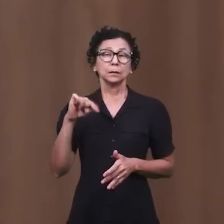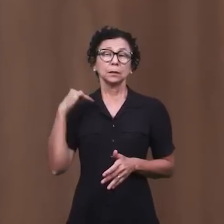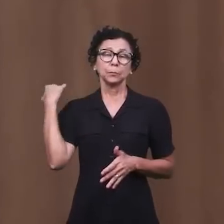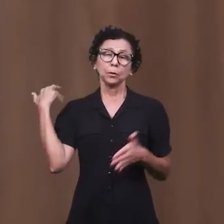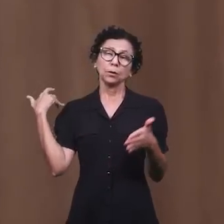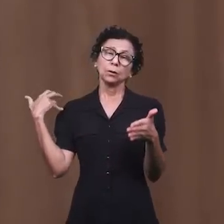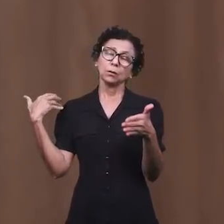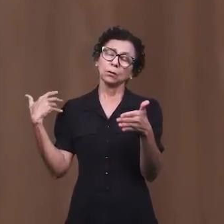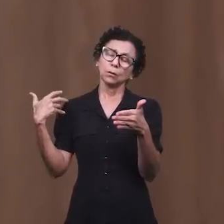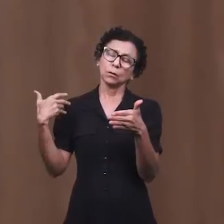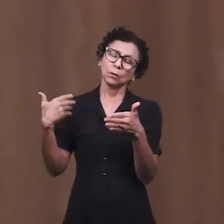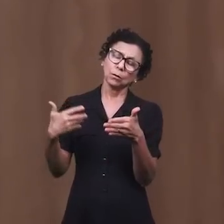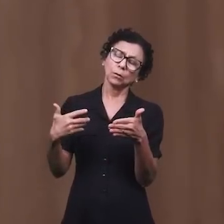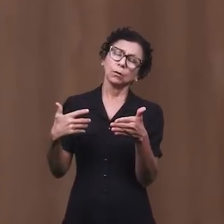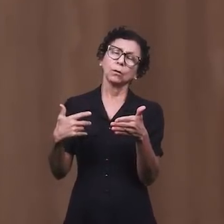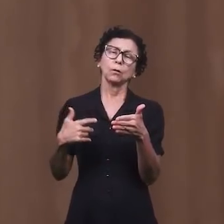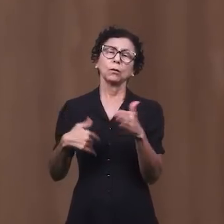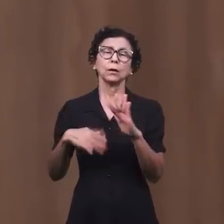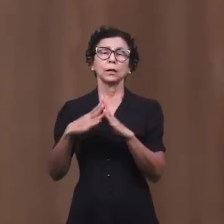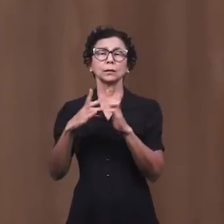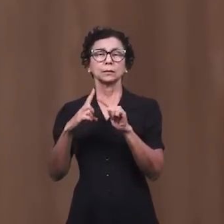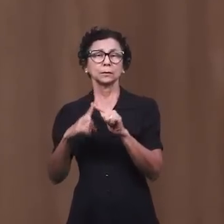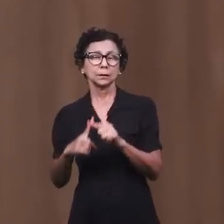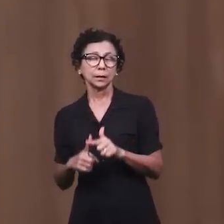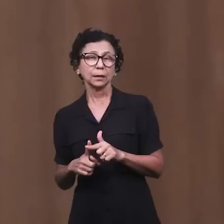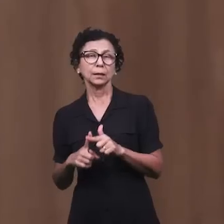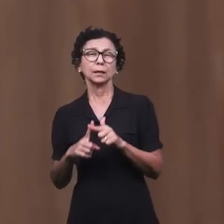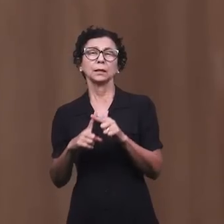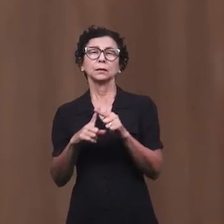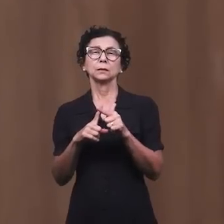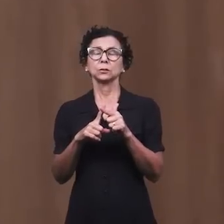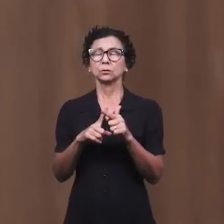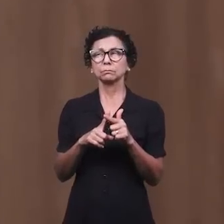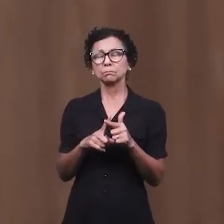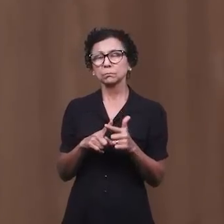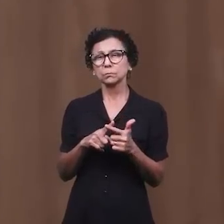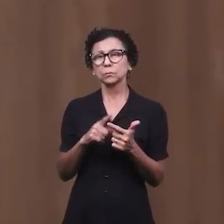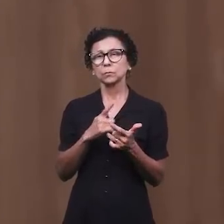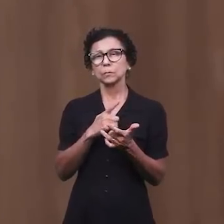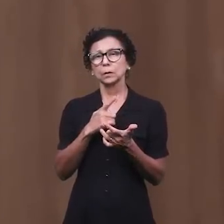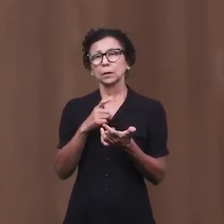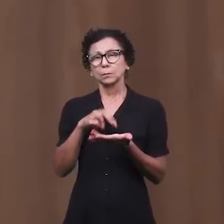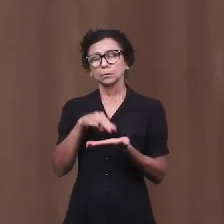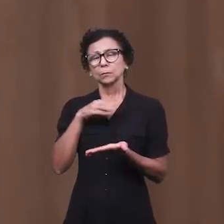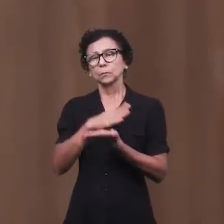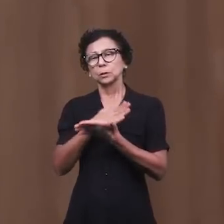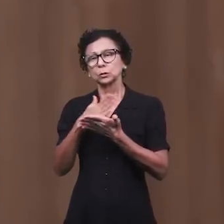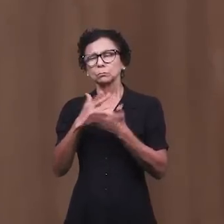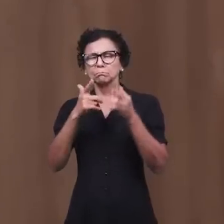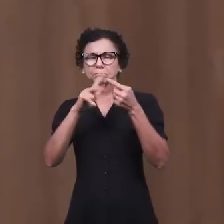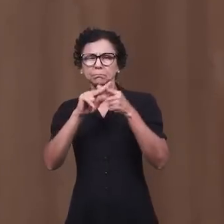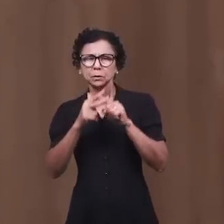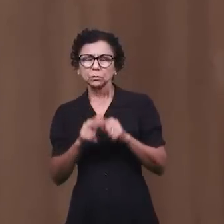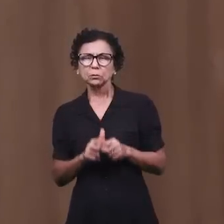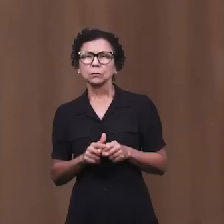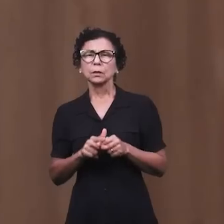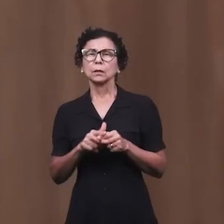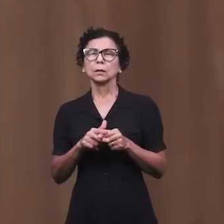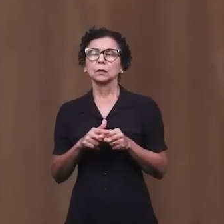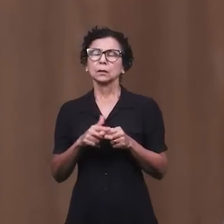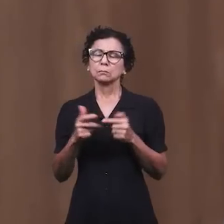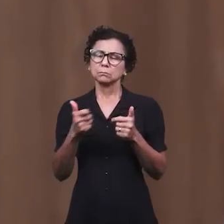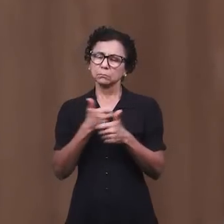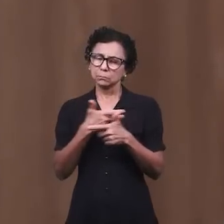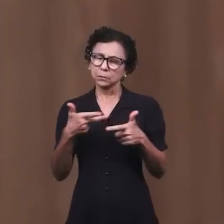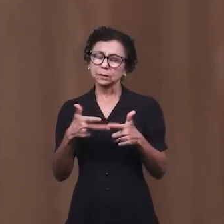decorrer do tempo como um aperfeiçoamento daquilo que era o desenvolvimento do culto, como você está, acho, querendo saber.